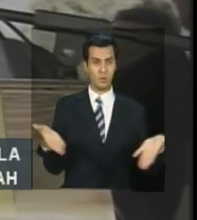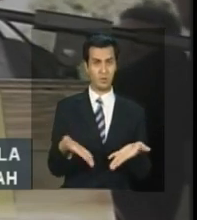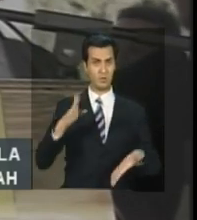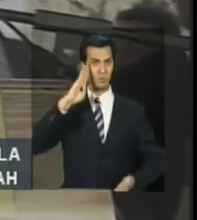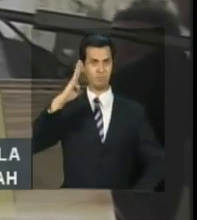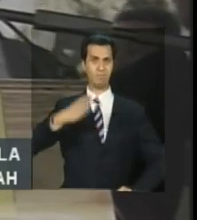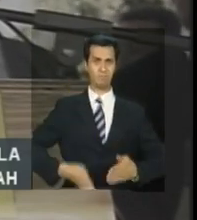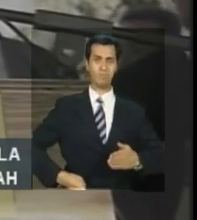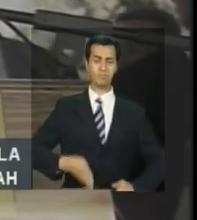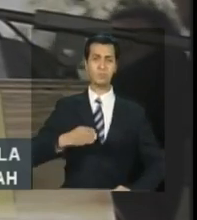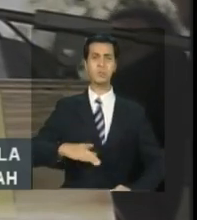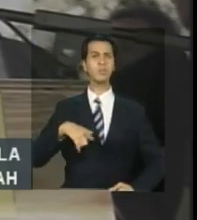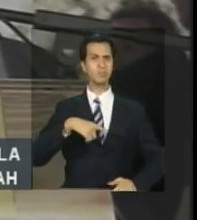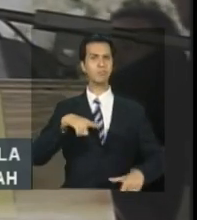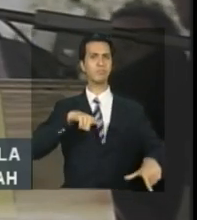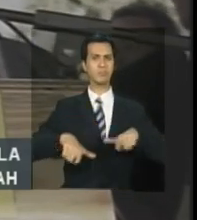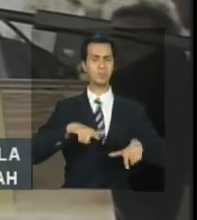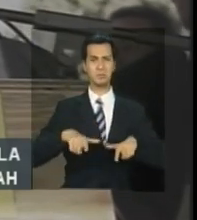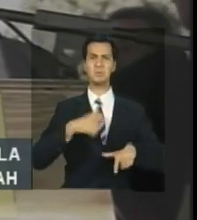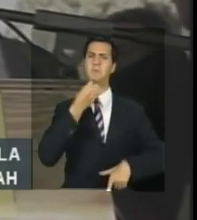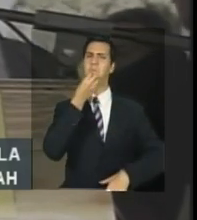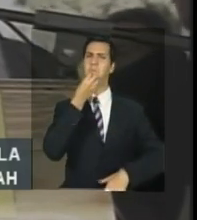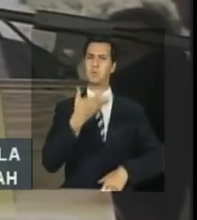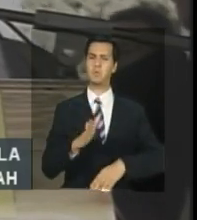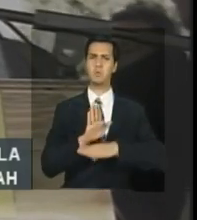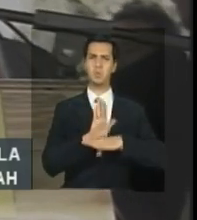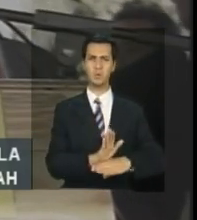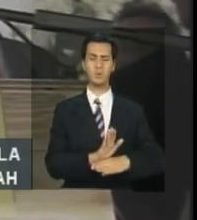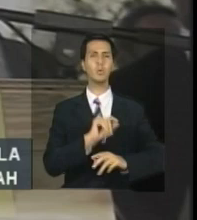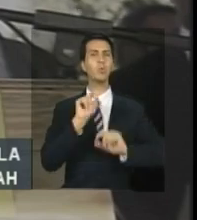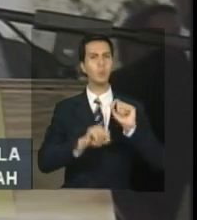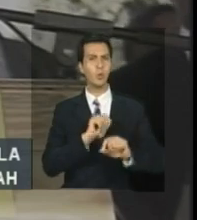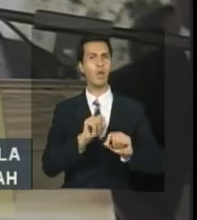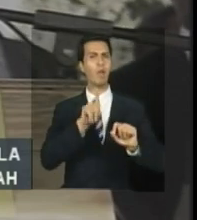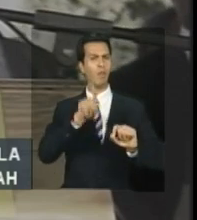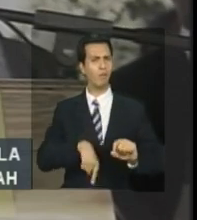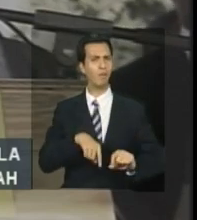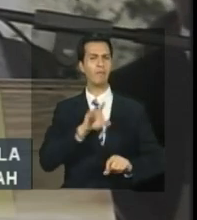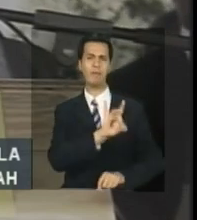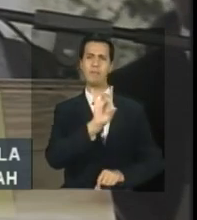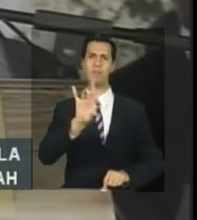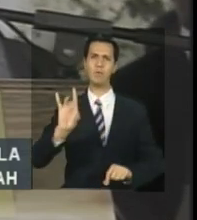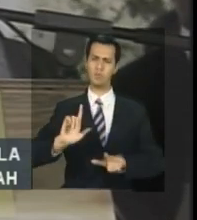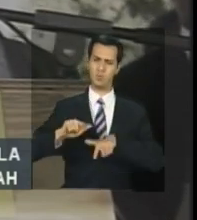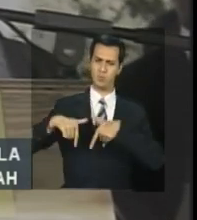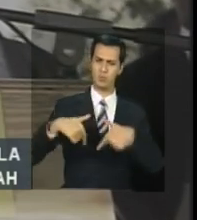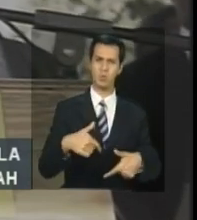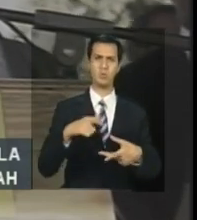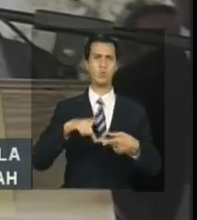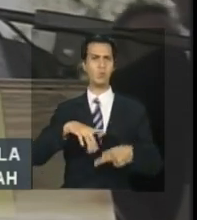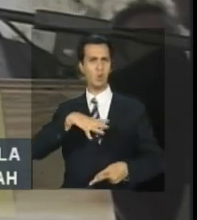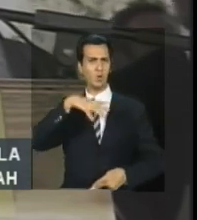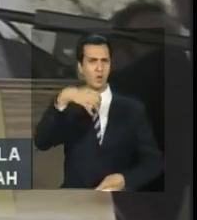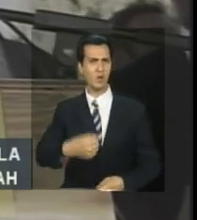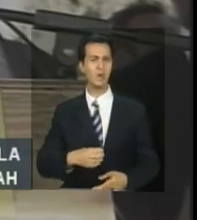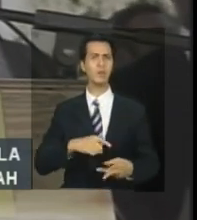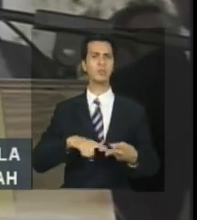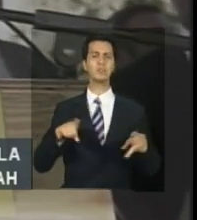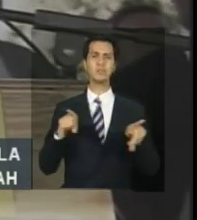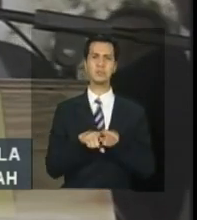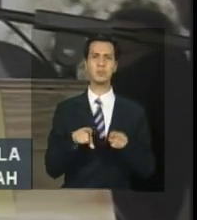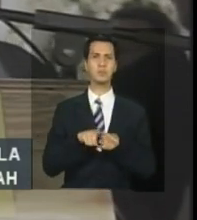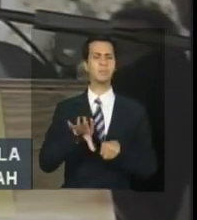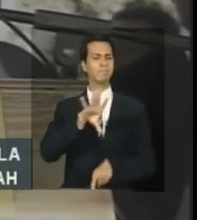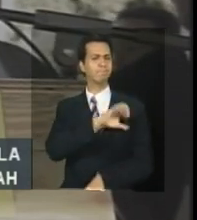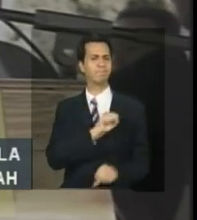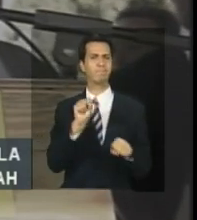se beneficia muito da dedicação, da coragem e do patriotismo dos milhares